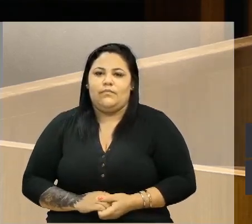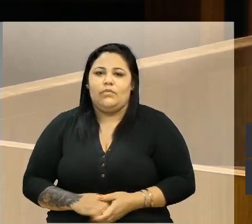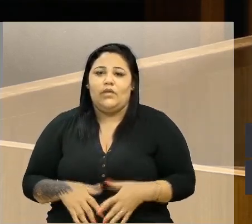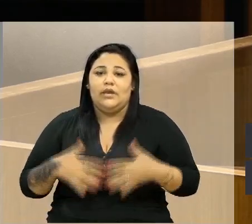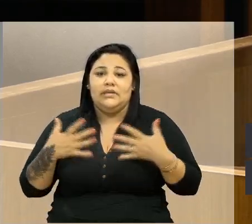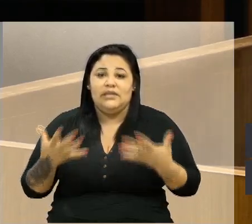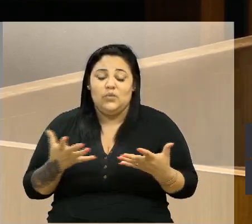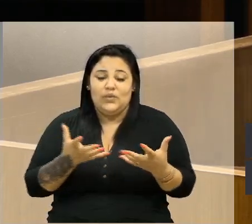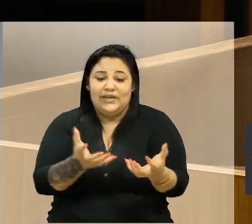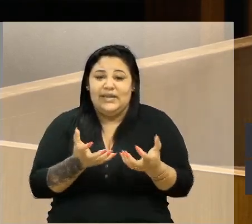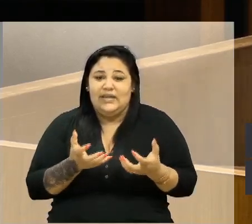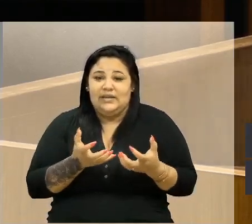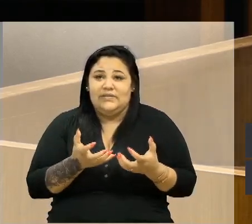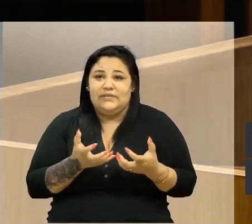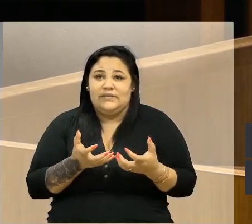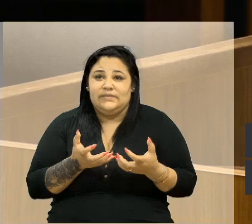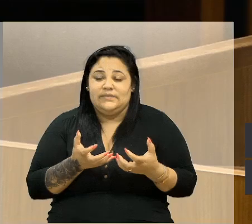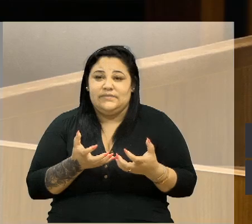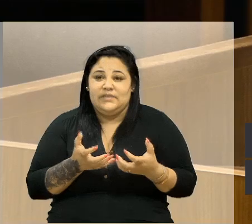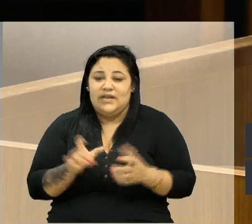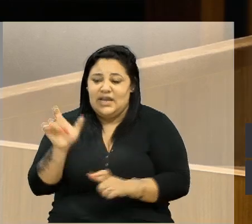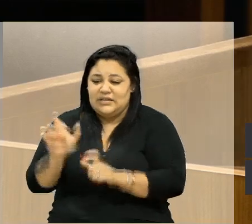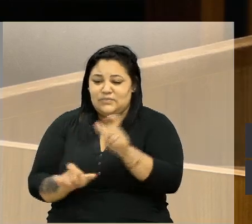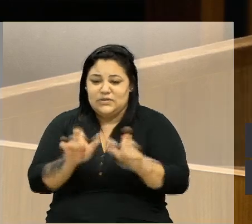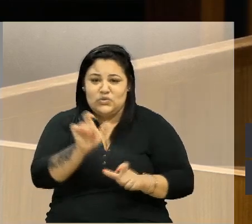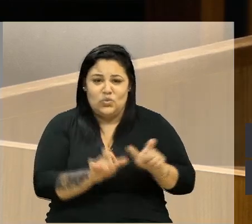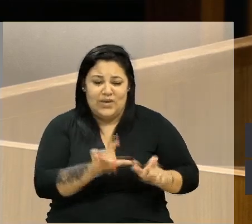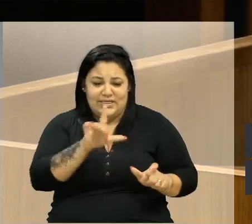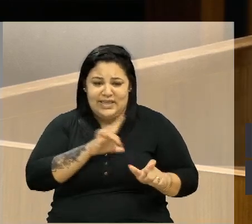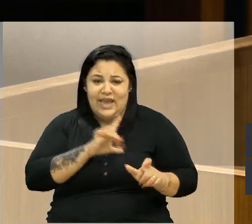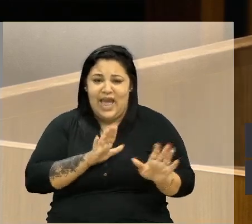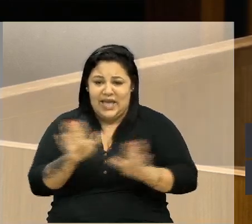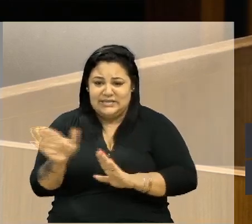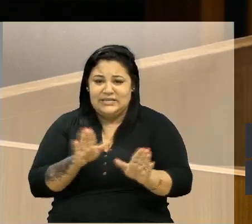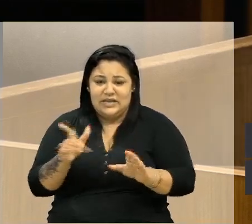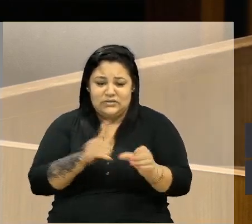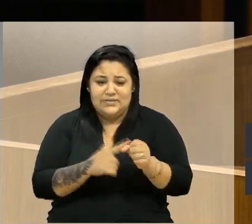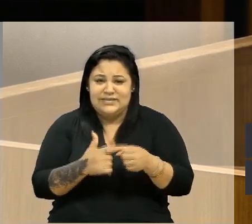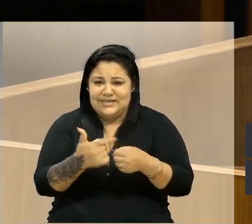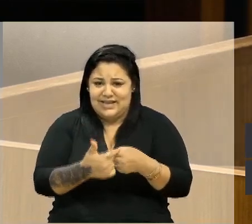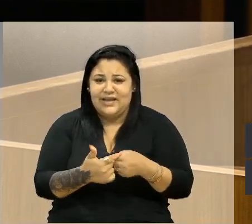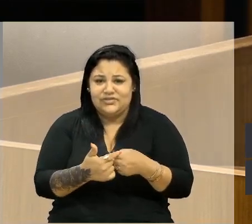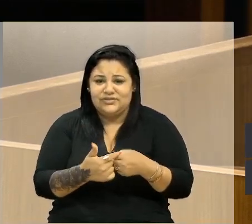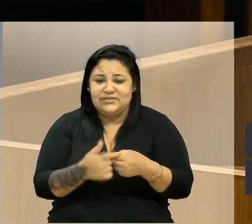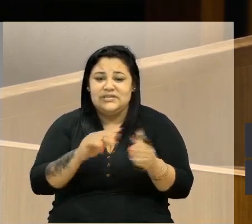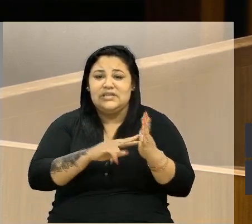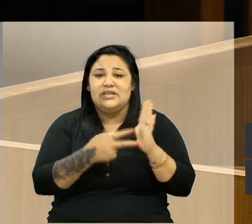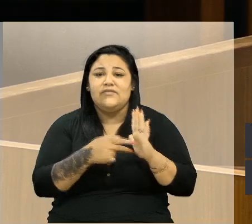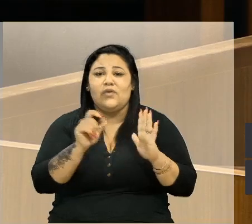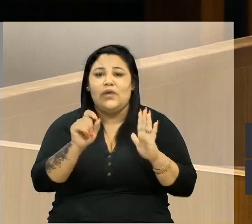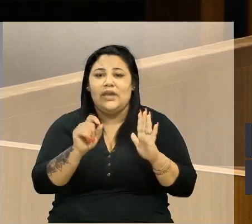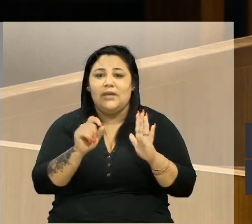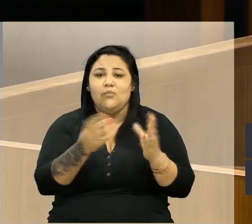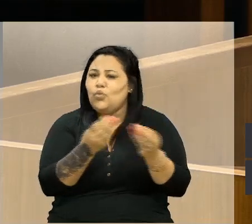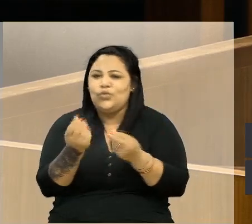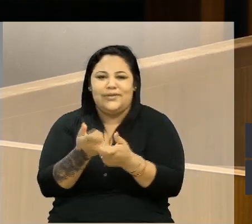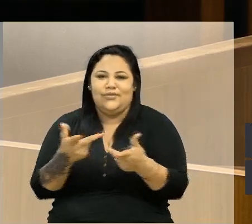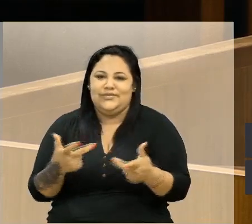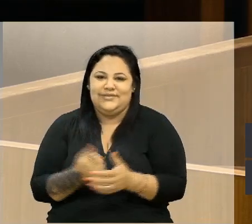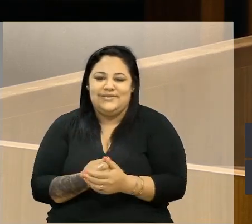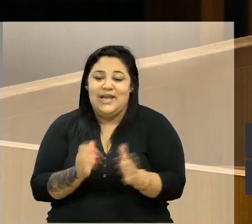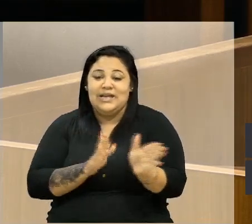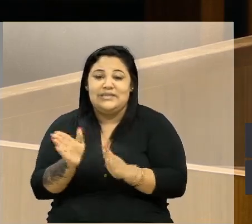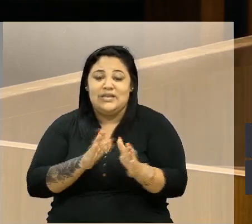que as pessoas tenham acesso a uma cidade digna significa, entre outras coisas,